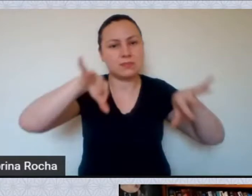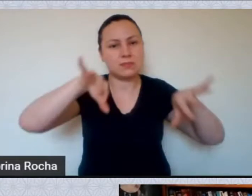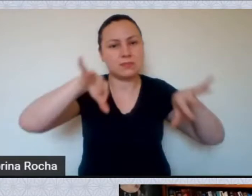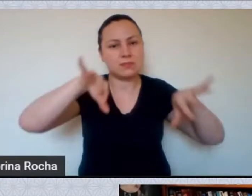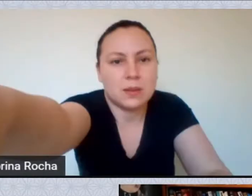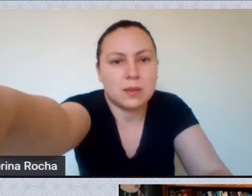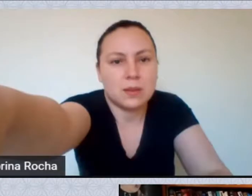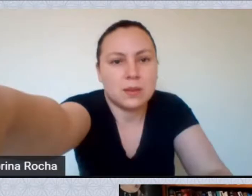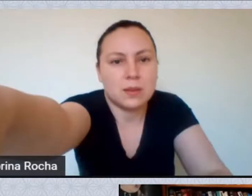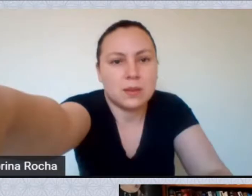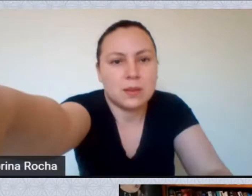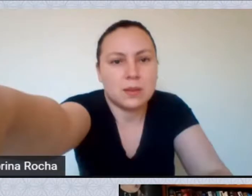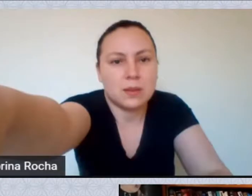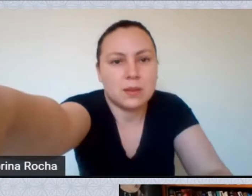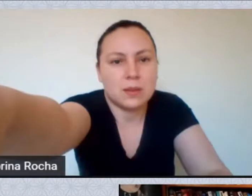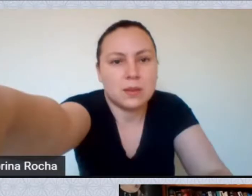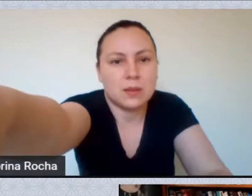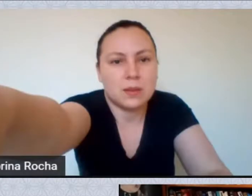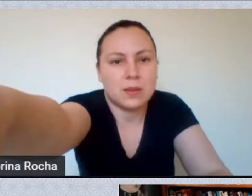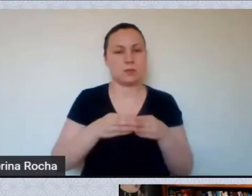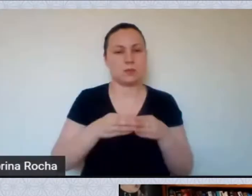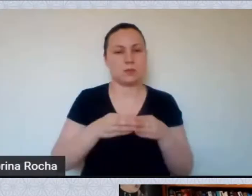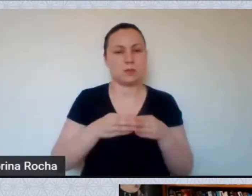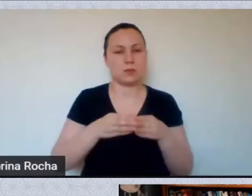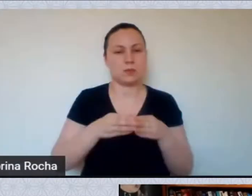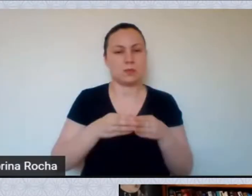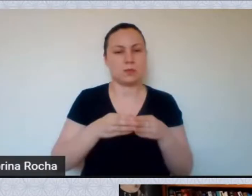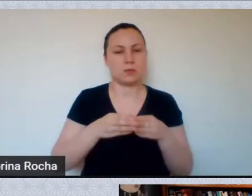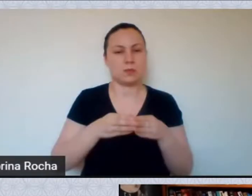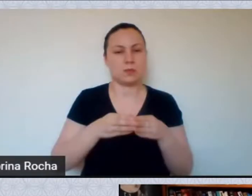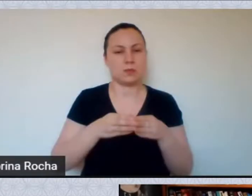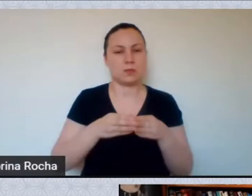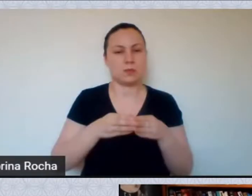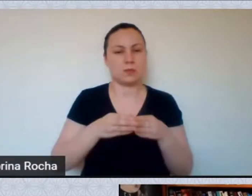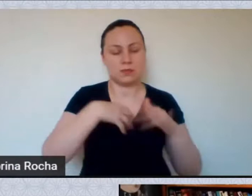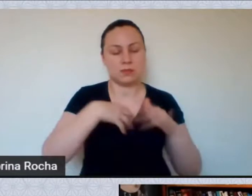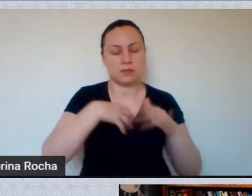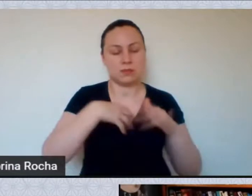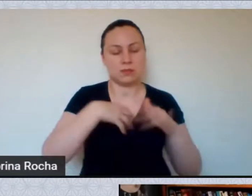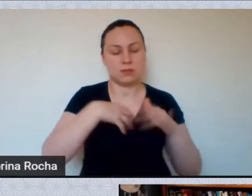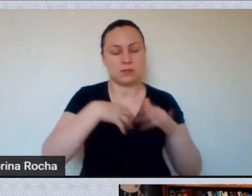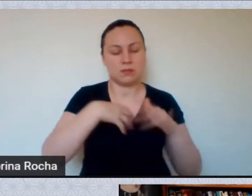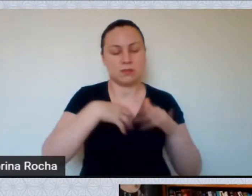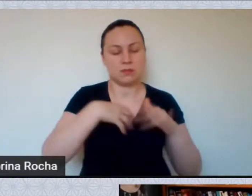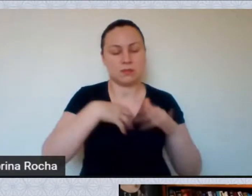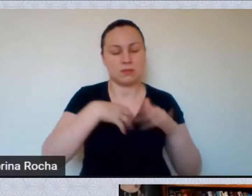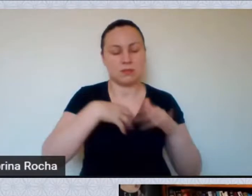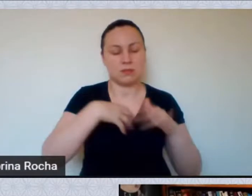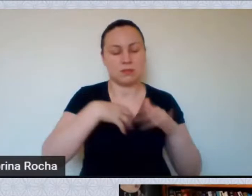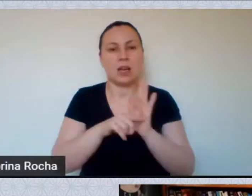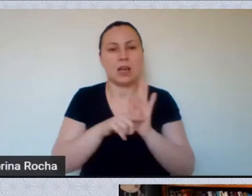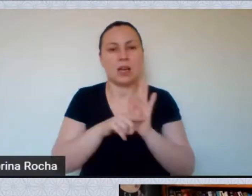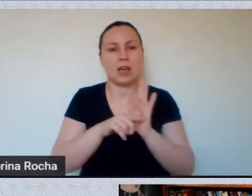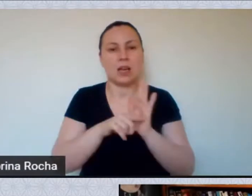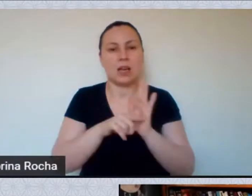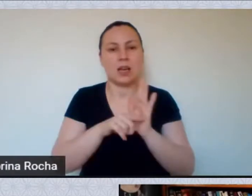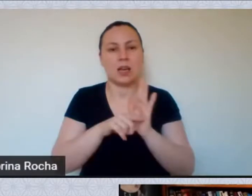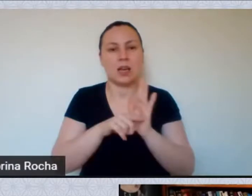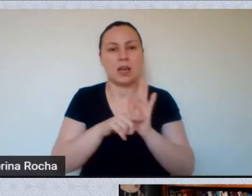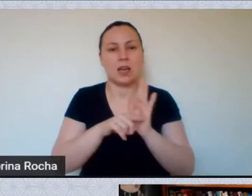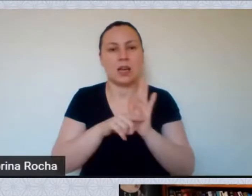comunidade científica recebe hoje uma visão como a sua, dessa coexistência, né, entre ciência e